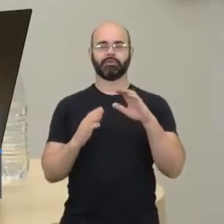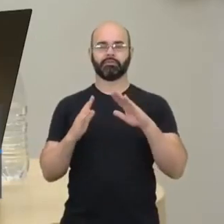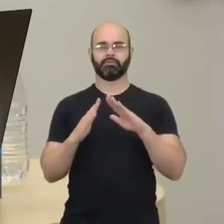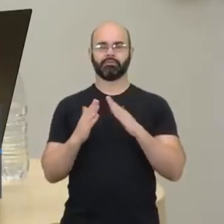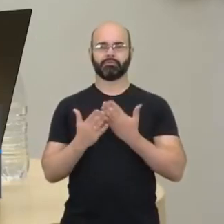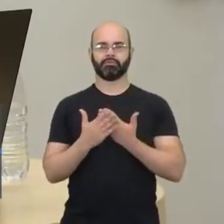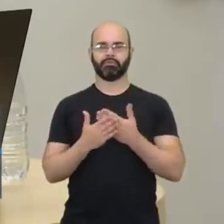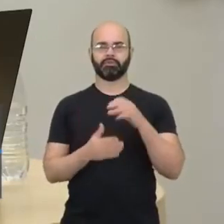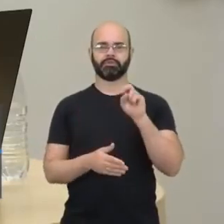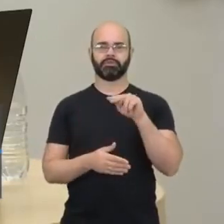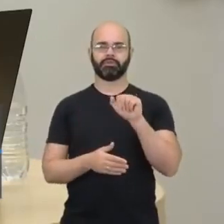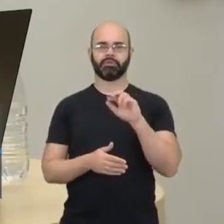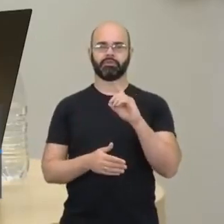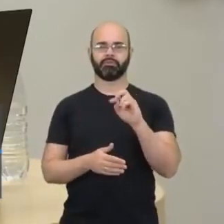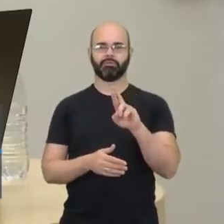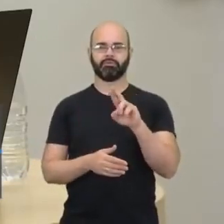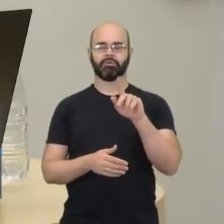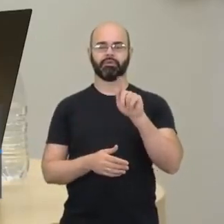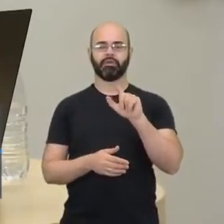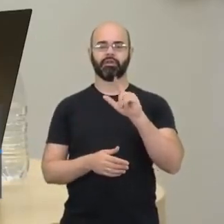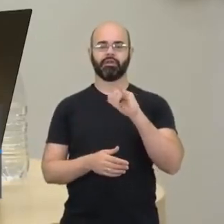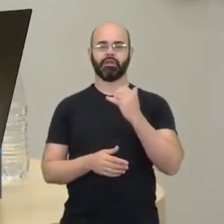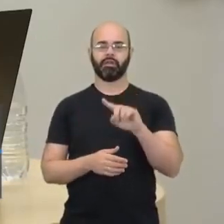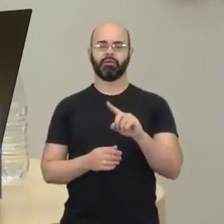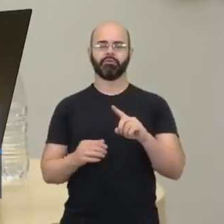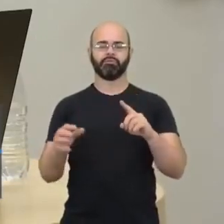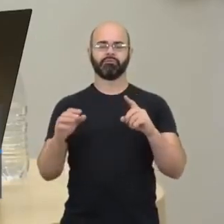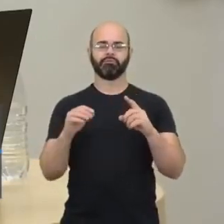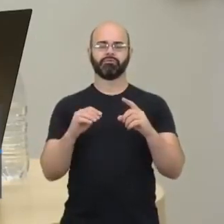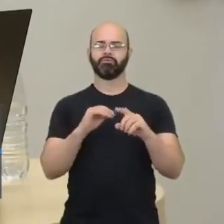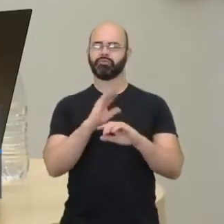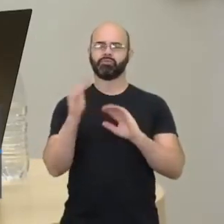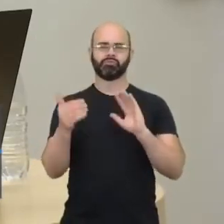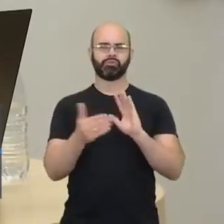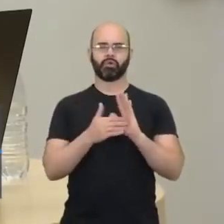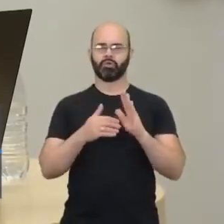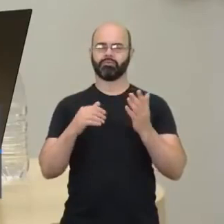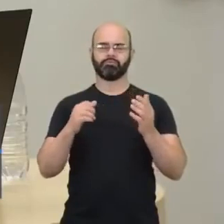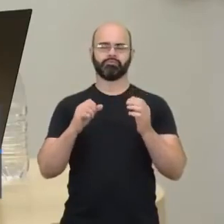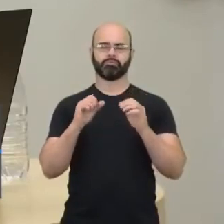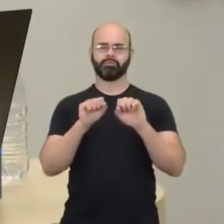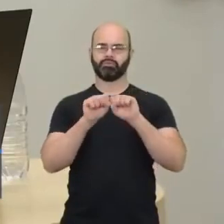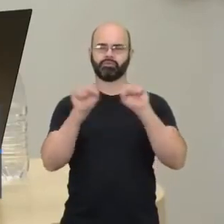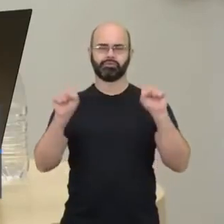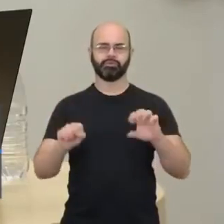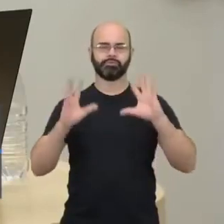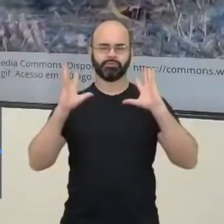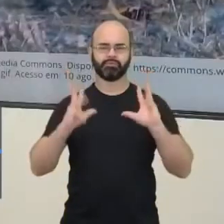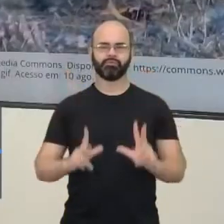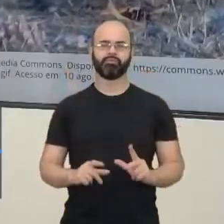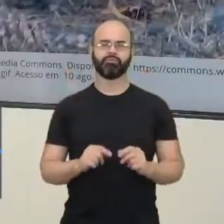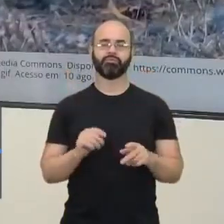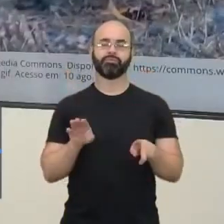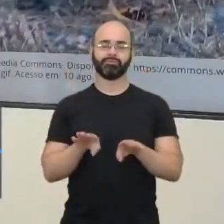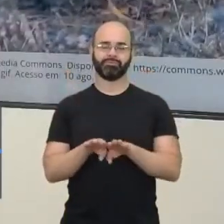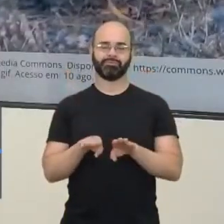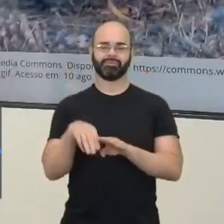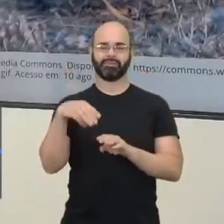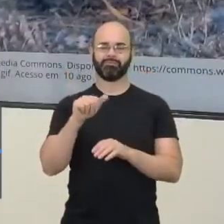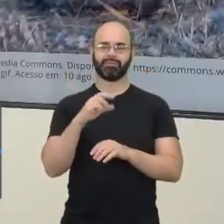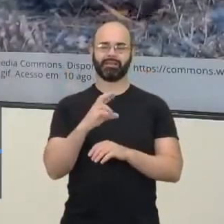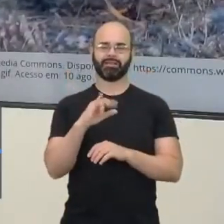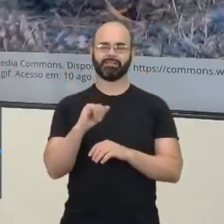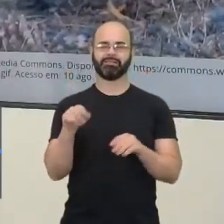Galeão e a integração de todos os sistemas, isso. 6º A da escola Cimiele. A Promárcia também foi nessa onda aí,